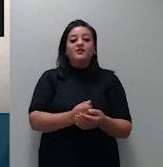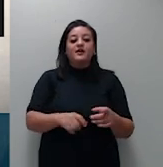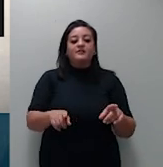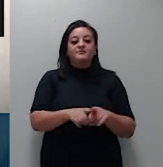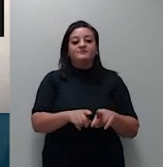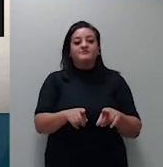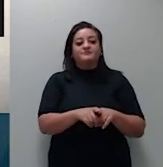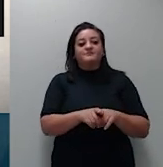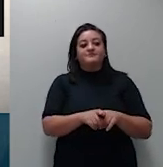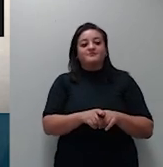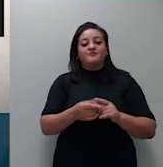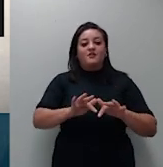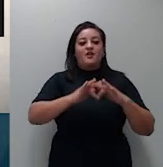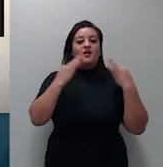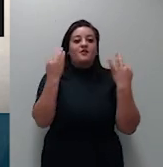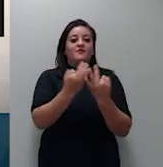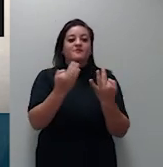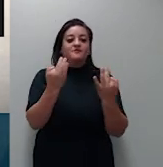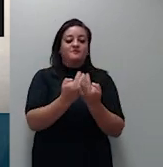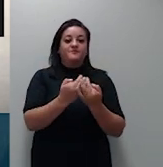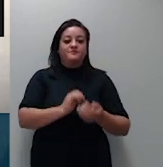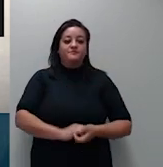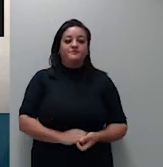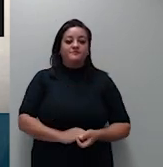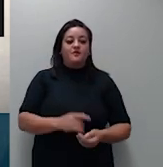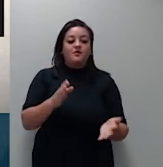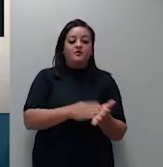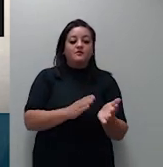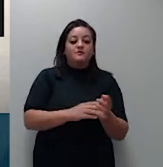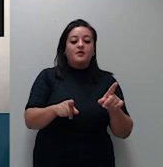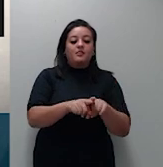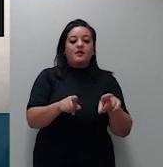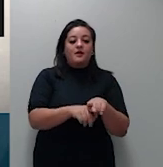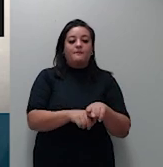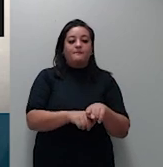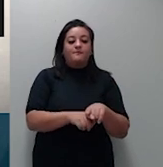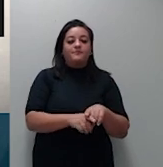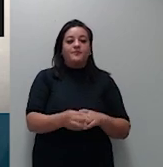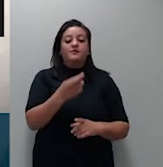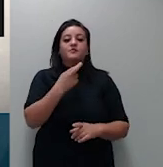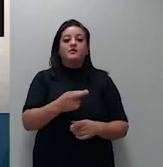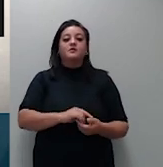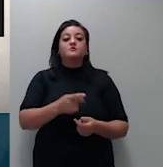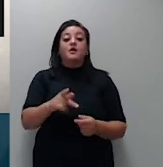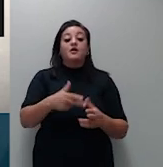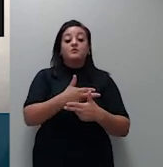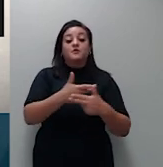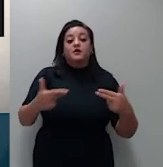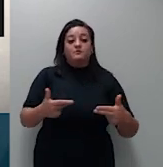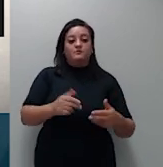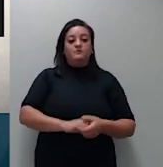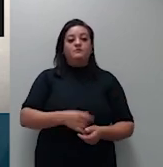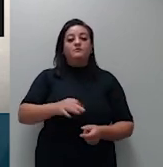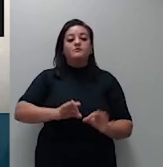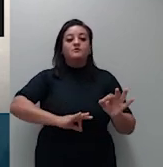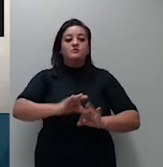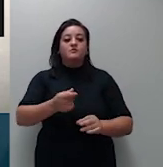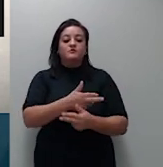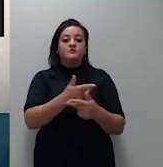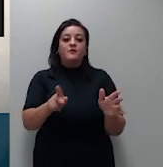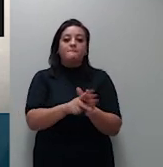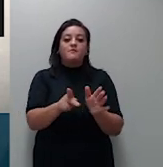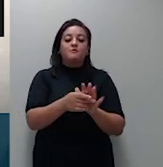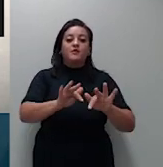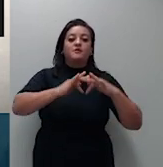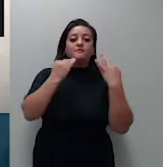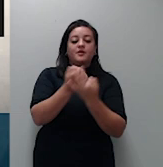mediante Escritura pública ou Testamento destinar parte de seu patrimônio para instituir bem de família desde que não